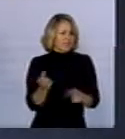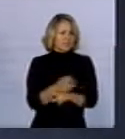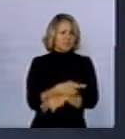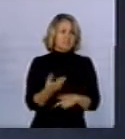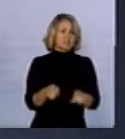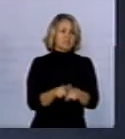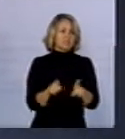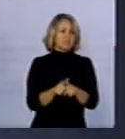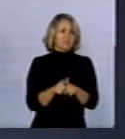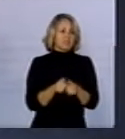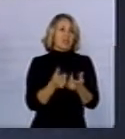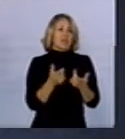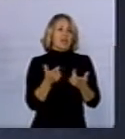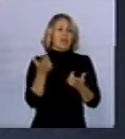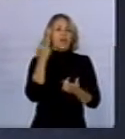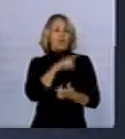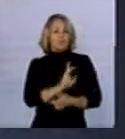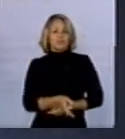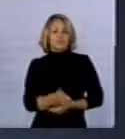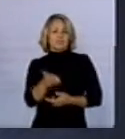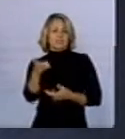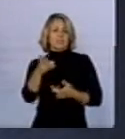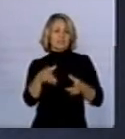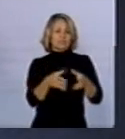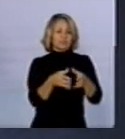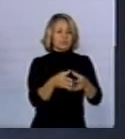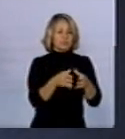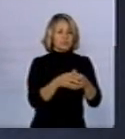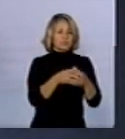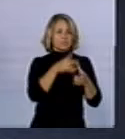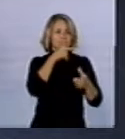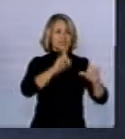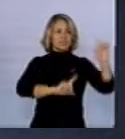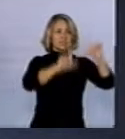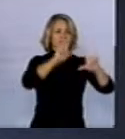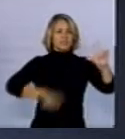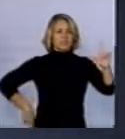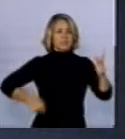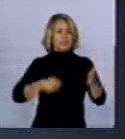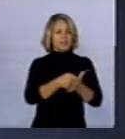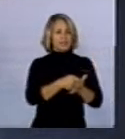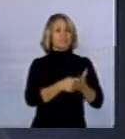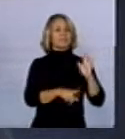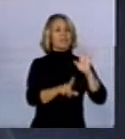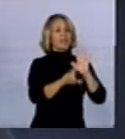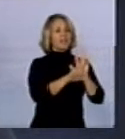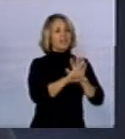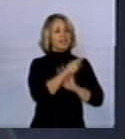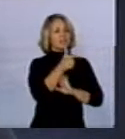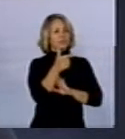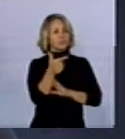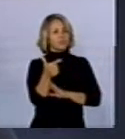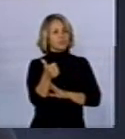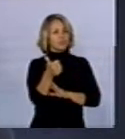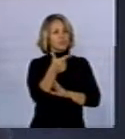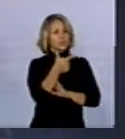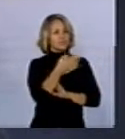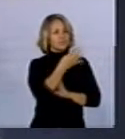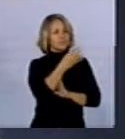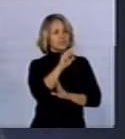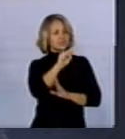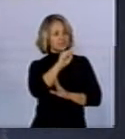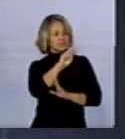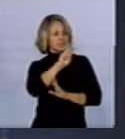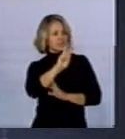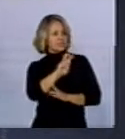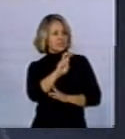da segmentação do mercado de TV por assinatura. A Lei 12.485, objeto desta ação direta de inconstitucionalidade, ela